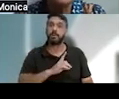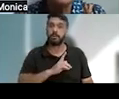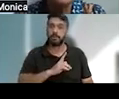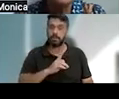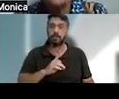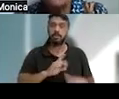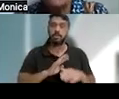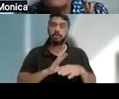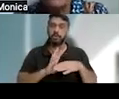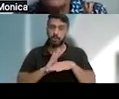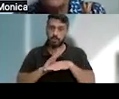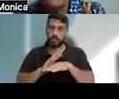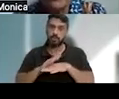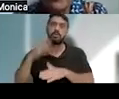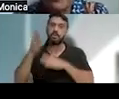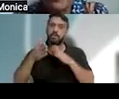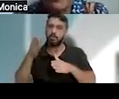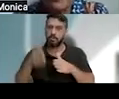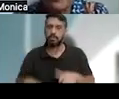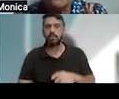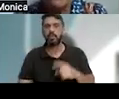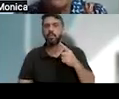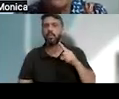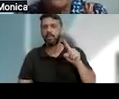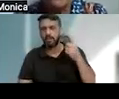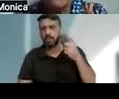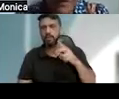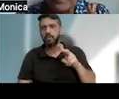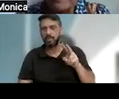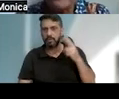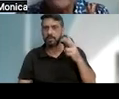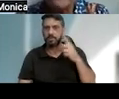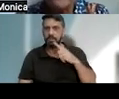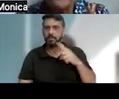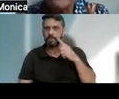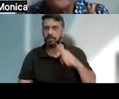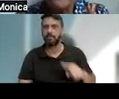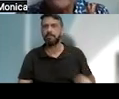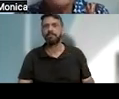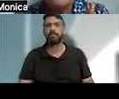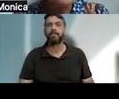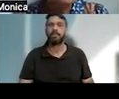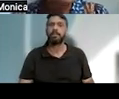ajudar uma, duas vezes por semana o resto da equipe no que se precisar.